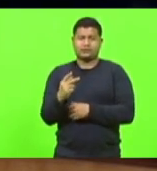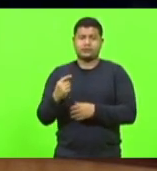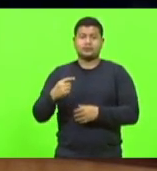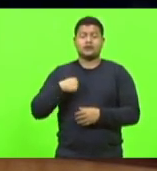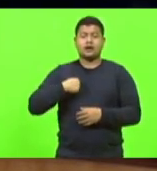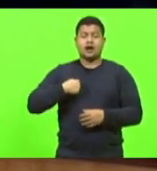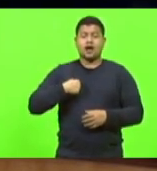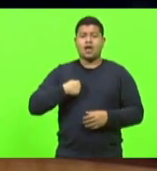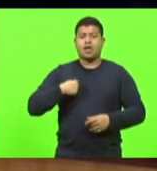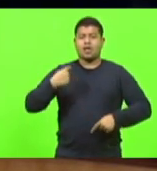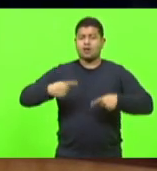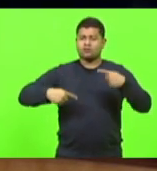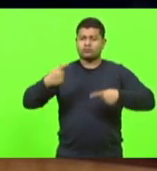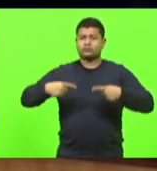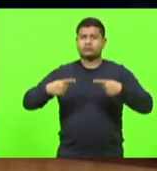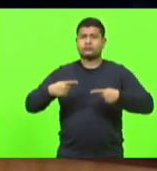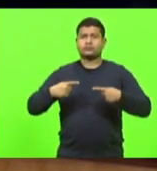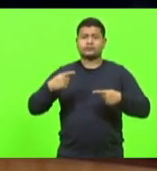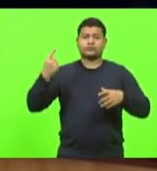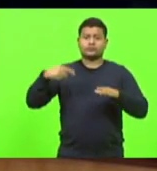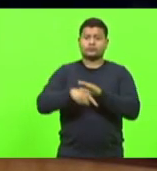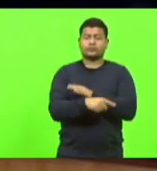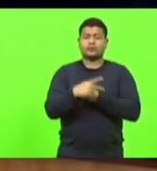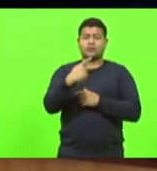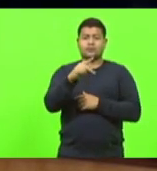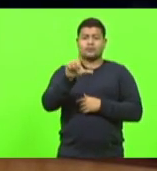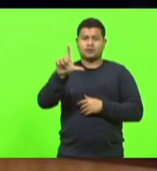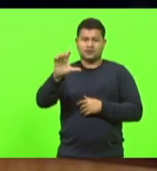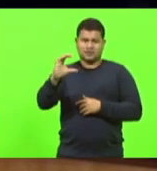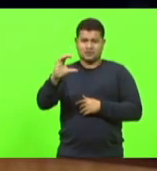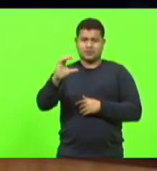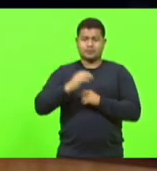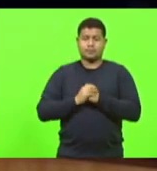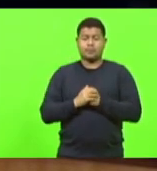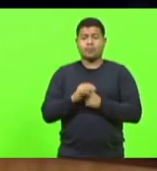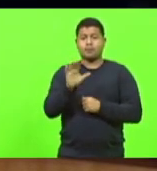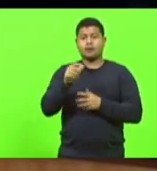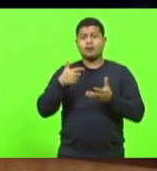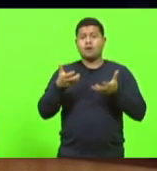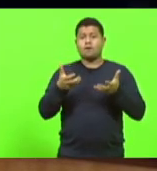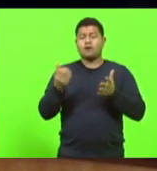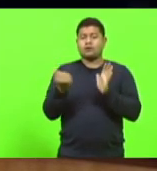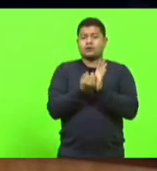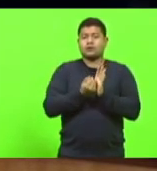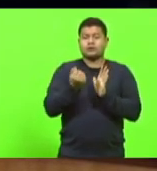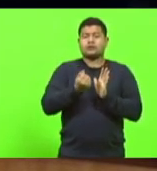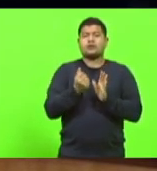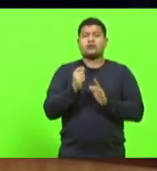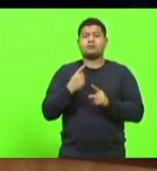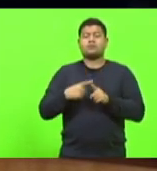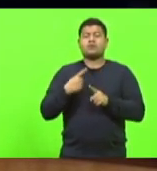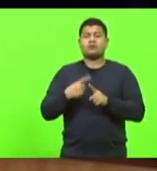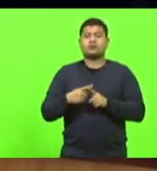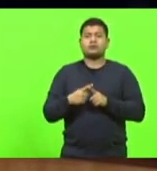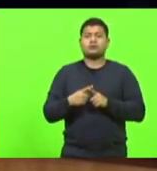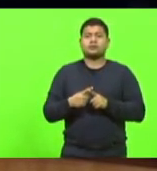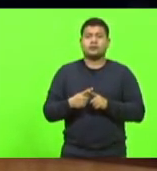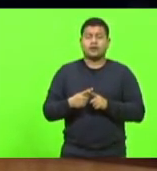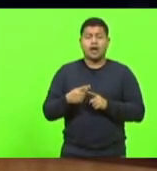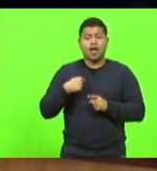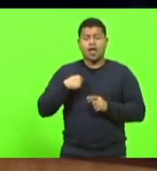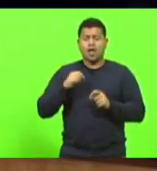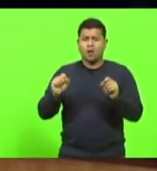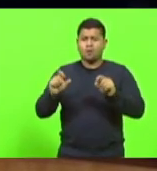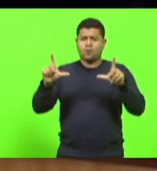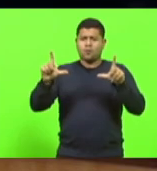no PLC mas eu quero fazer esse registro Presidente porque me chama